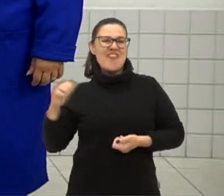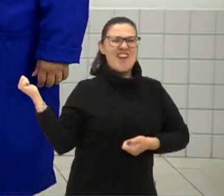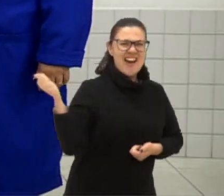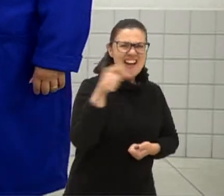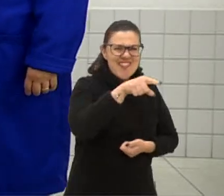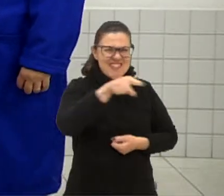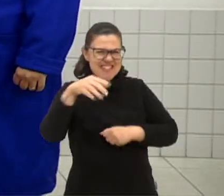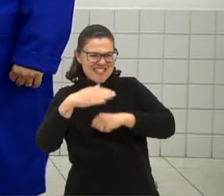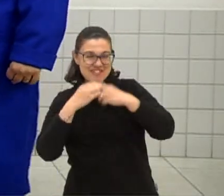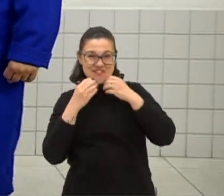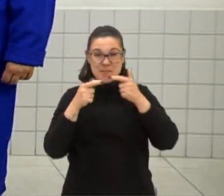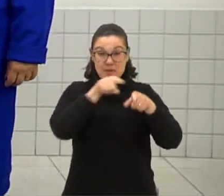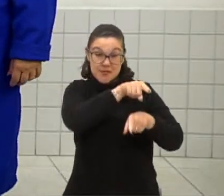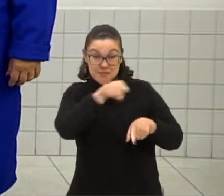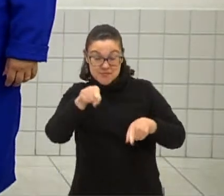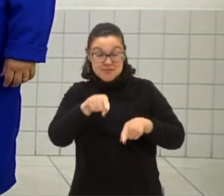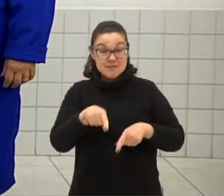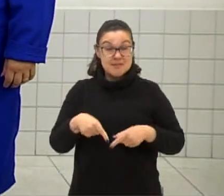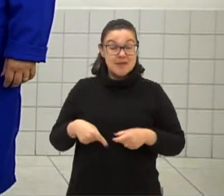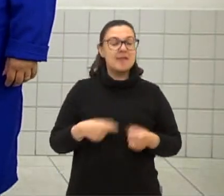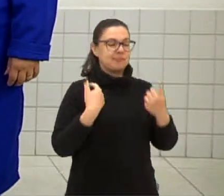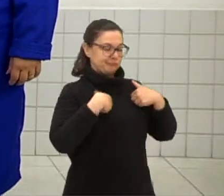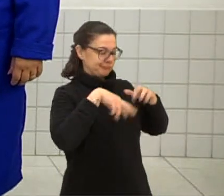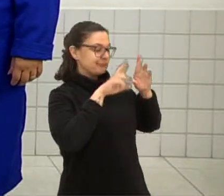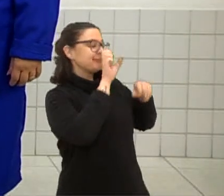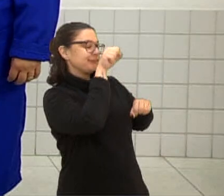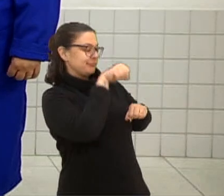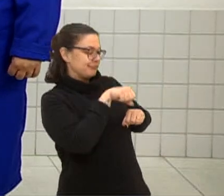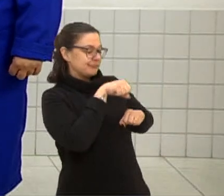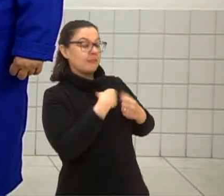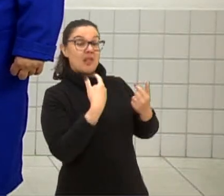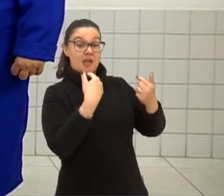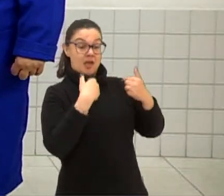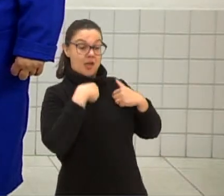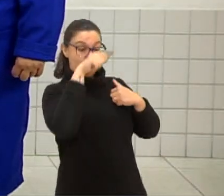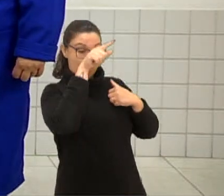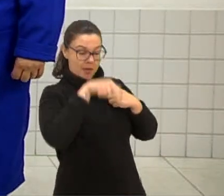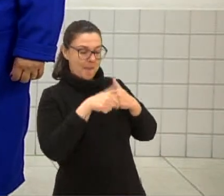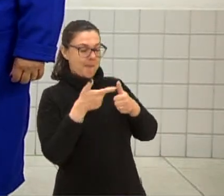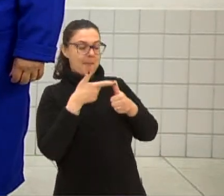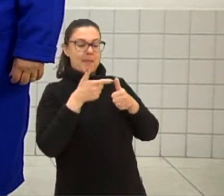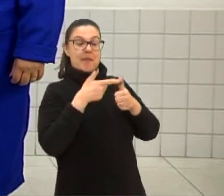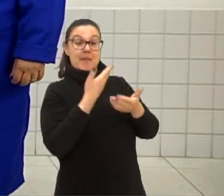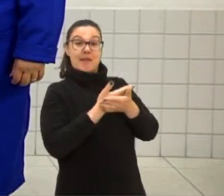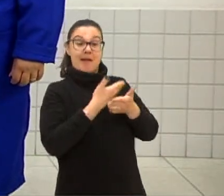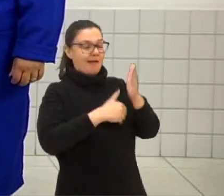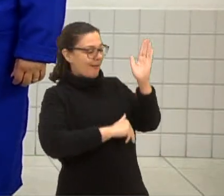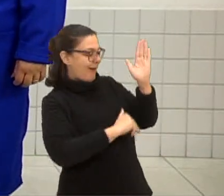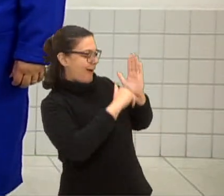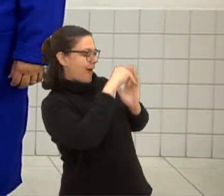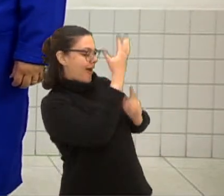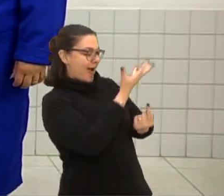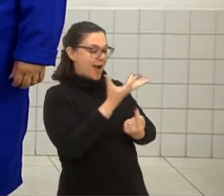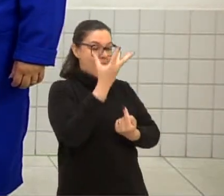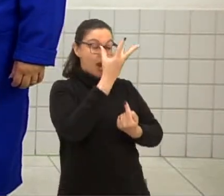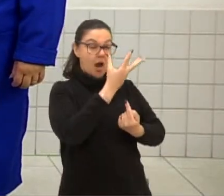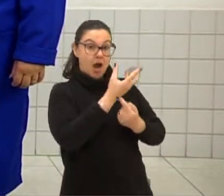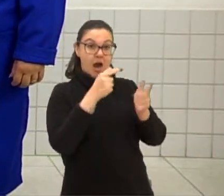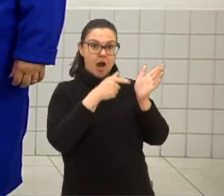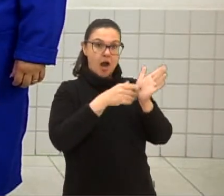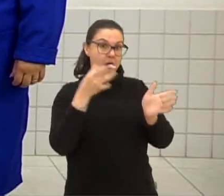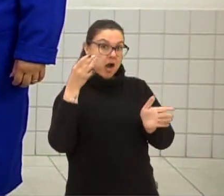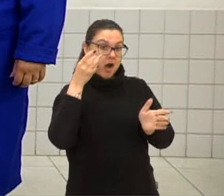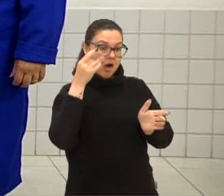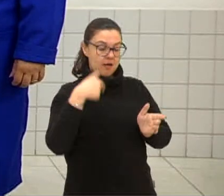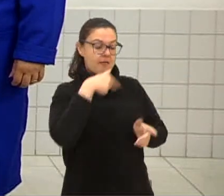Fala, meus queridos, tudo bem com vocês? Espero que sim, viu? Aqui é a nossa primeira aula de arte ao vivo. E